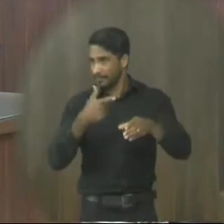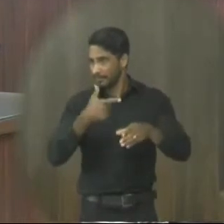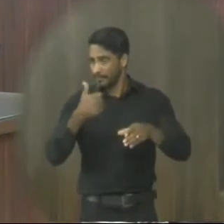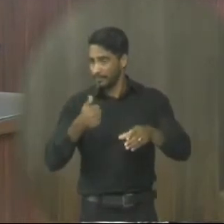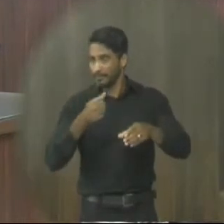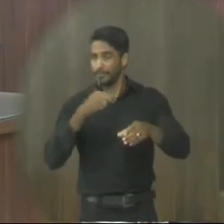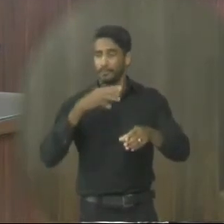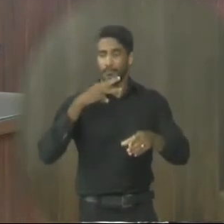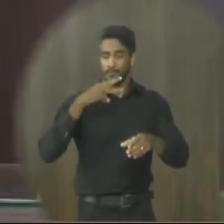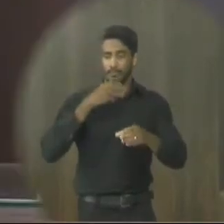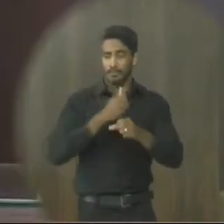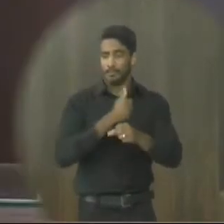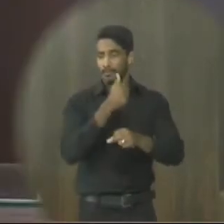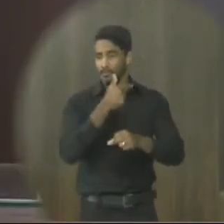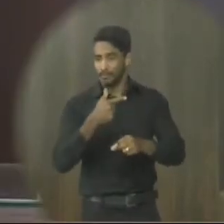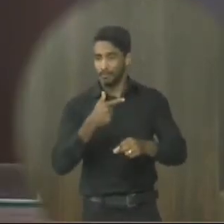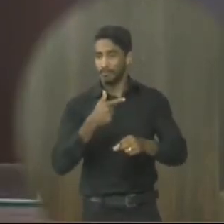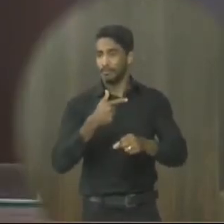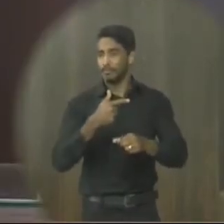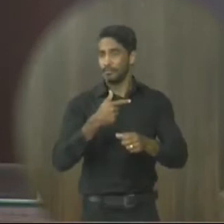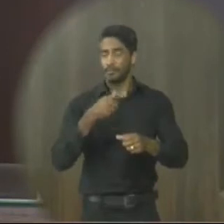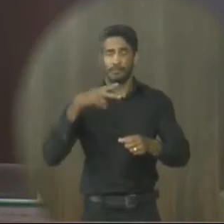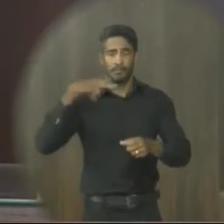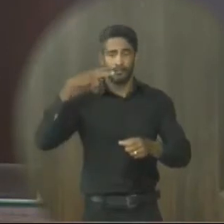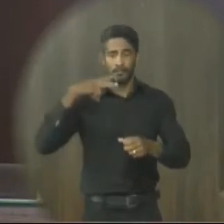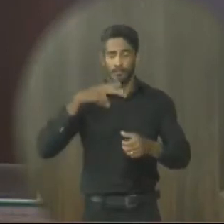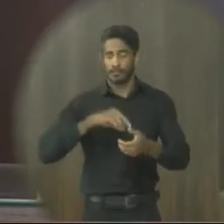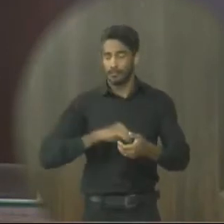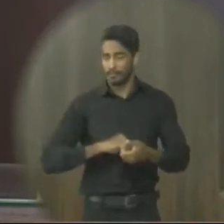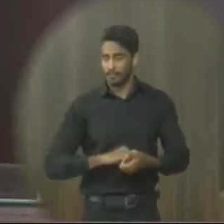de 2018. Almir Dias Santos, vereador.